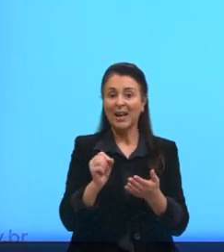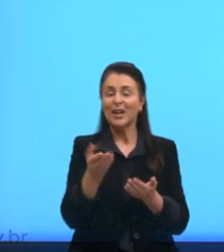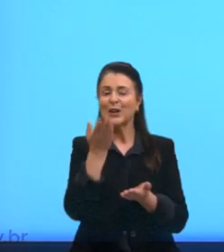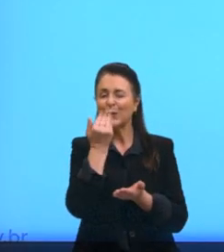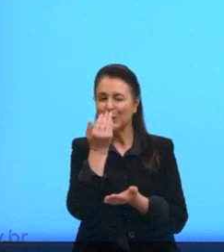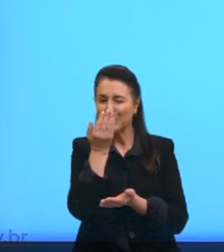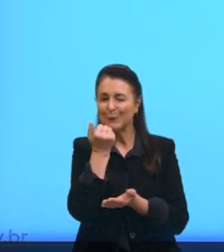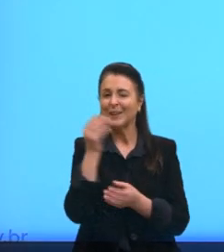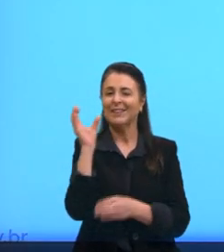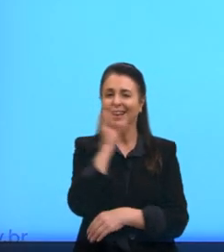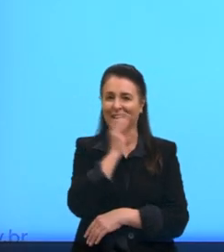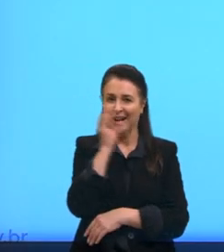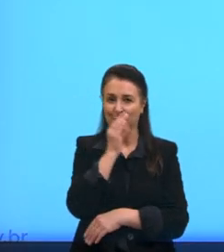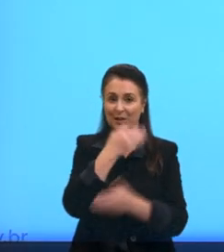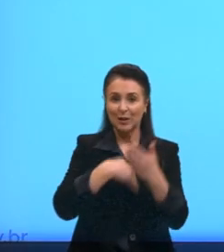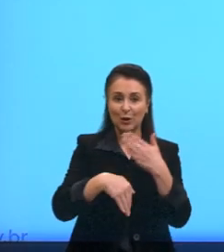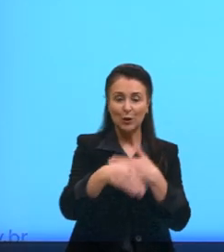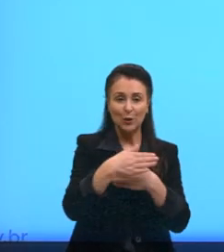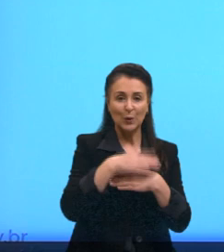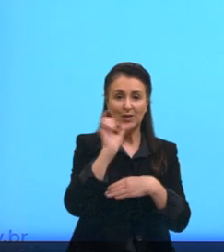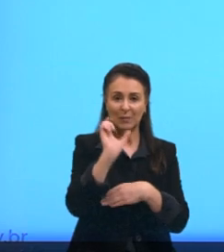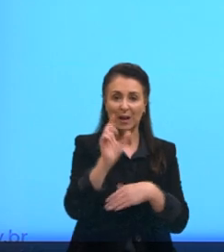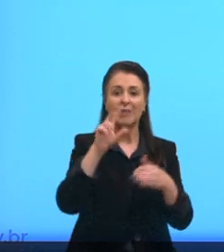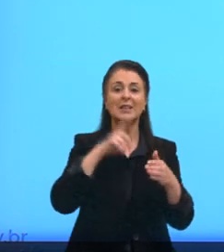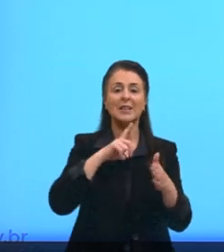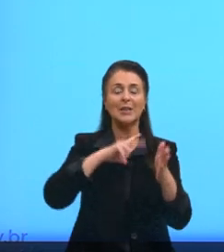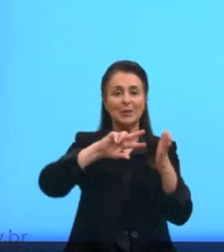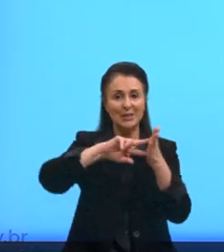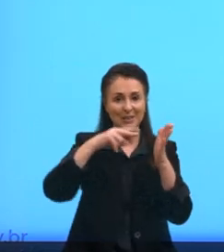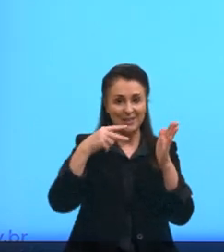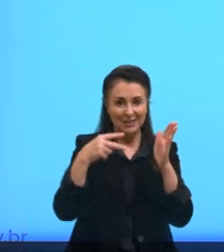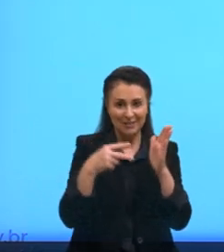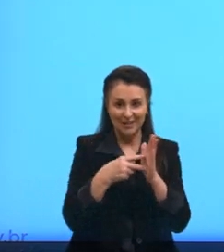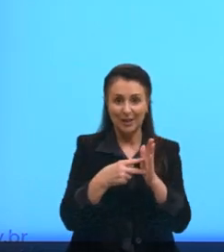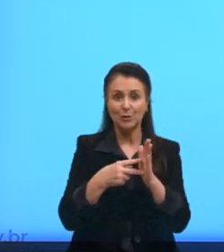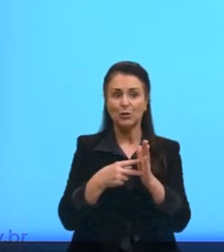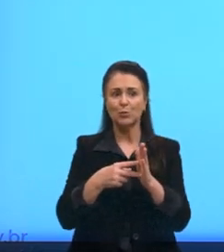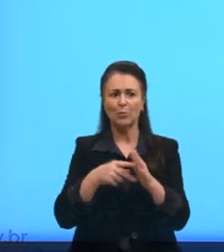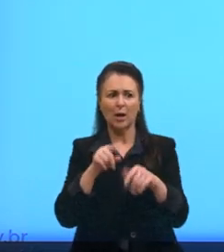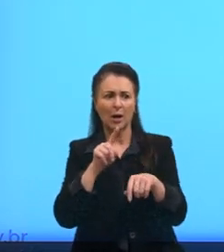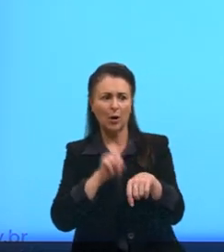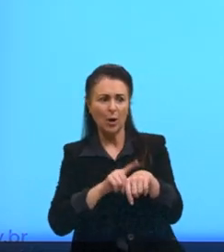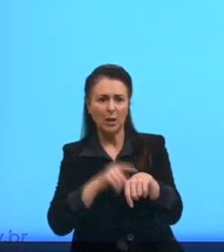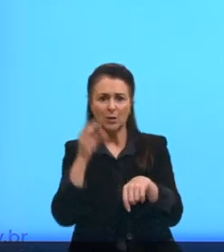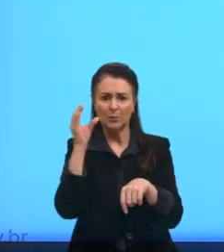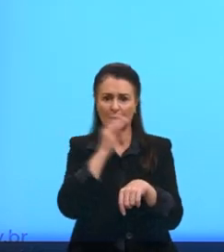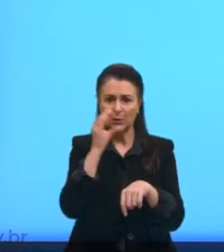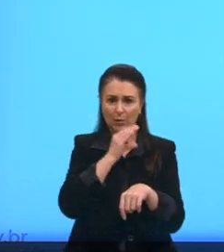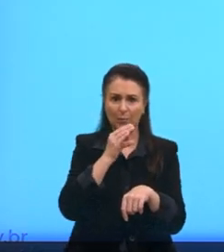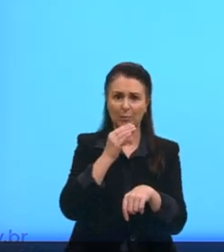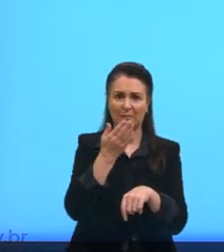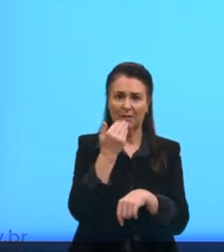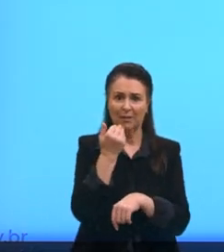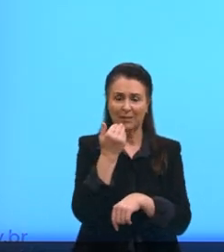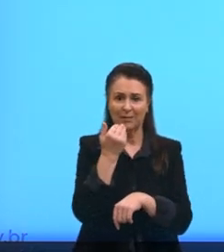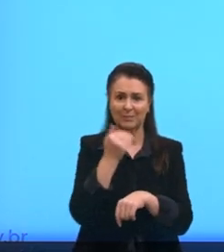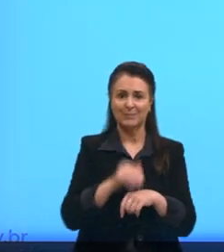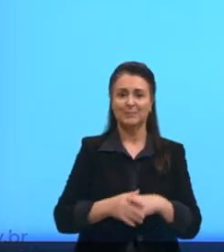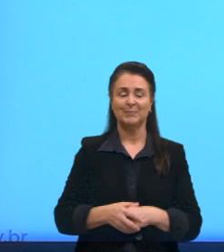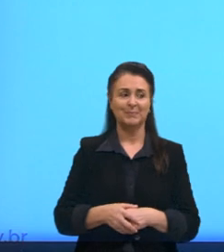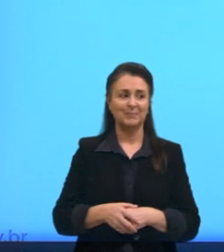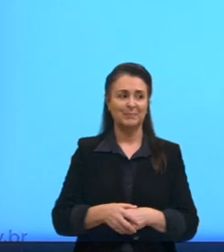ok pessoal todas essas palavras aqui significa Esta fonte Oi